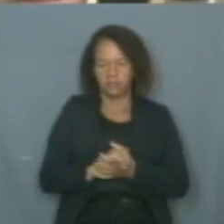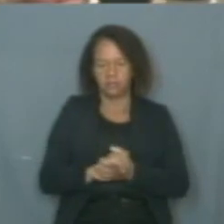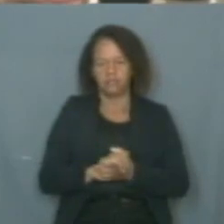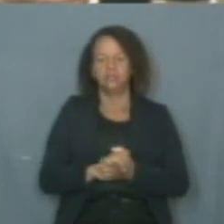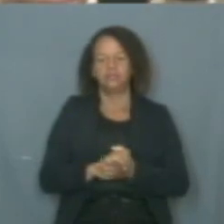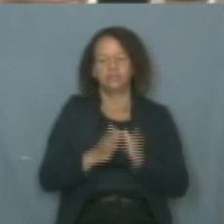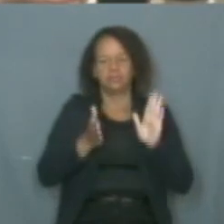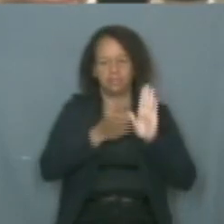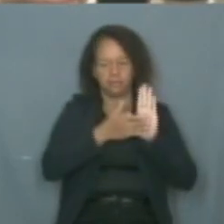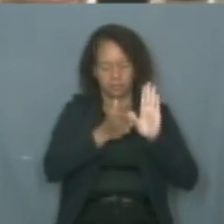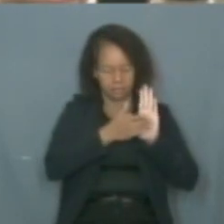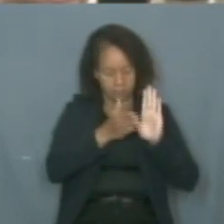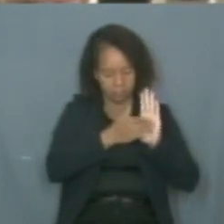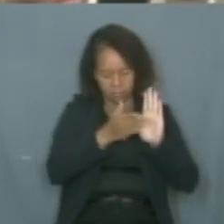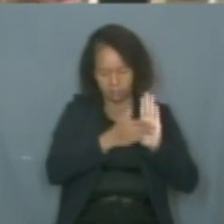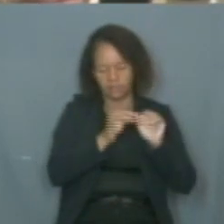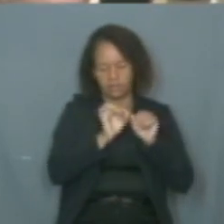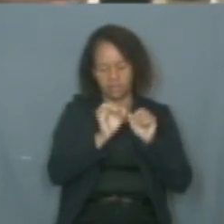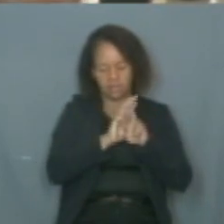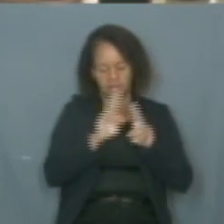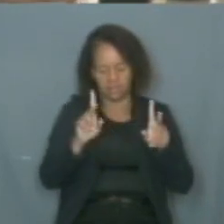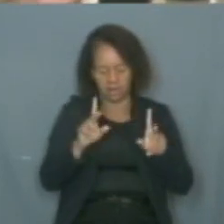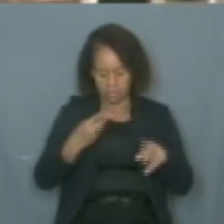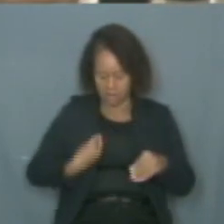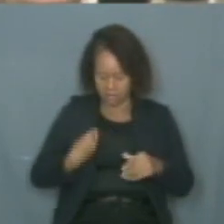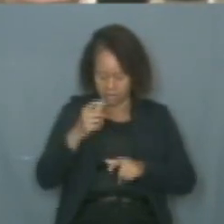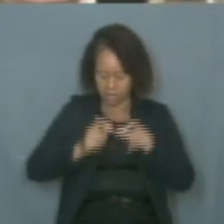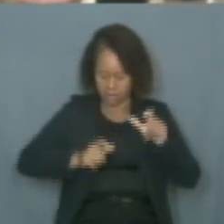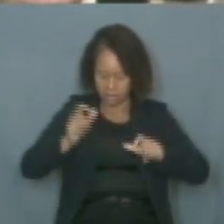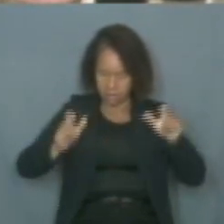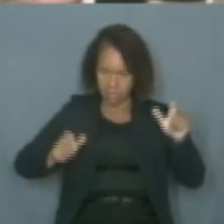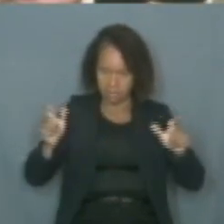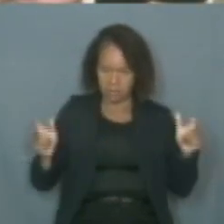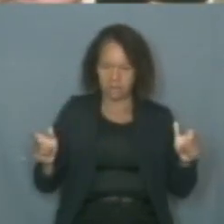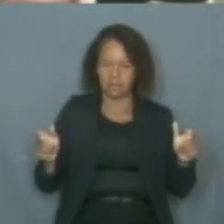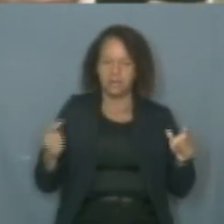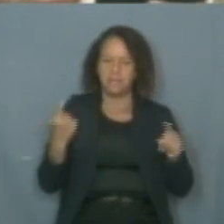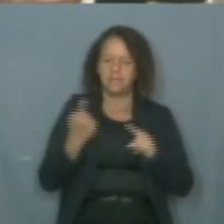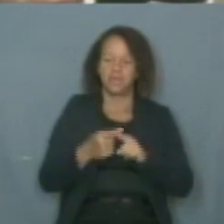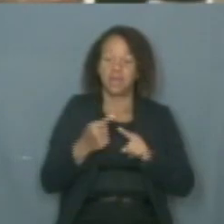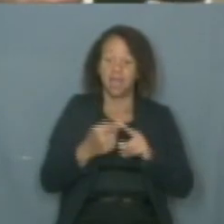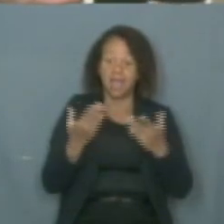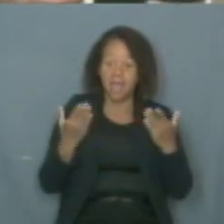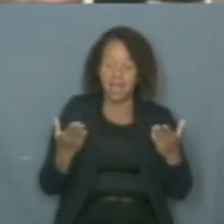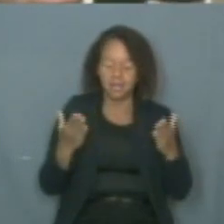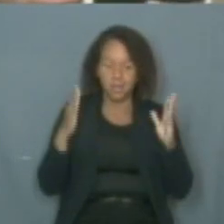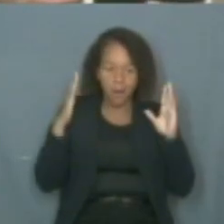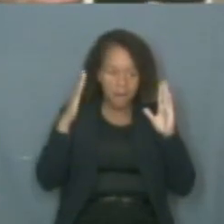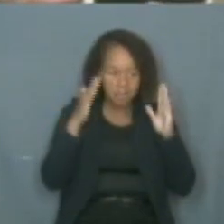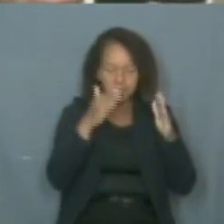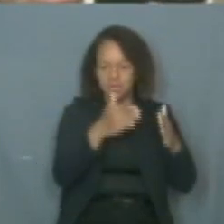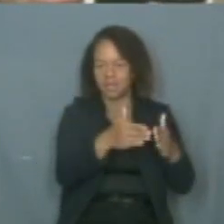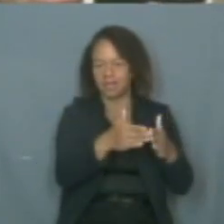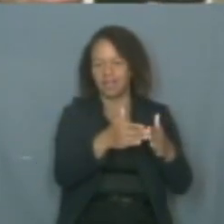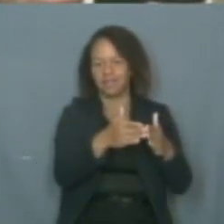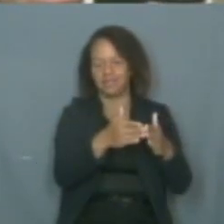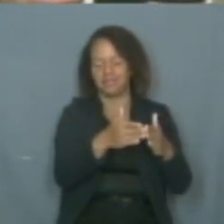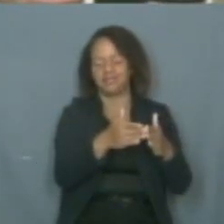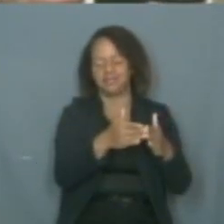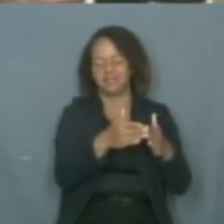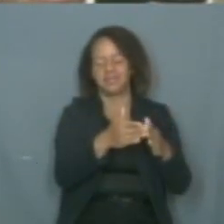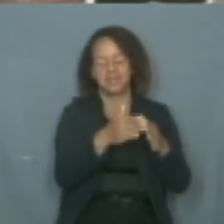o propósito de fazer a diferença na vida das pessoas, porque é esse o objetivo daqueles